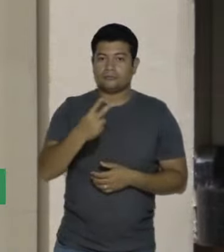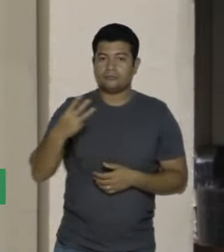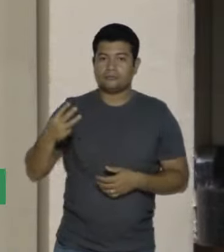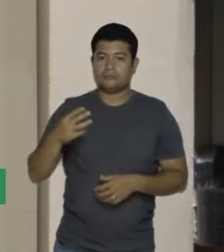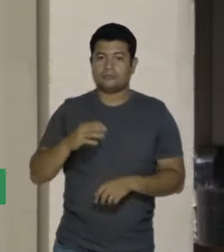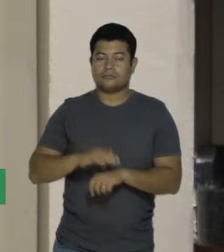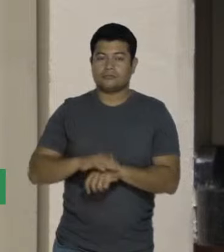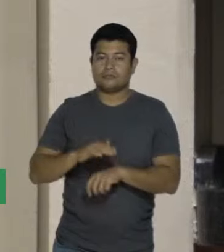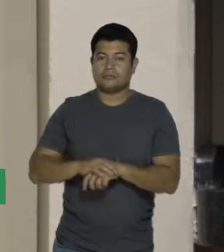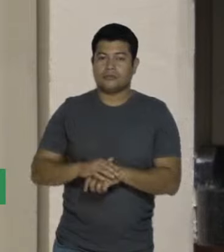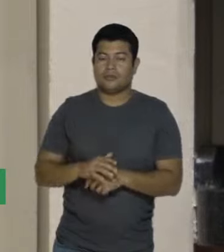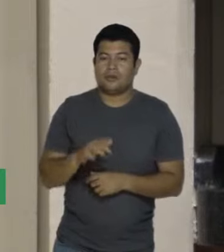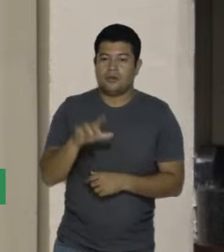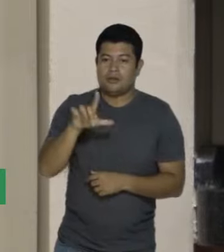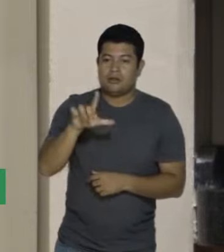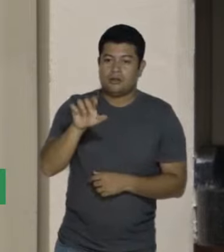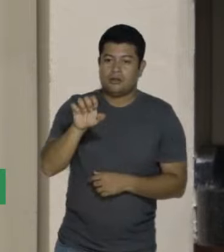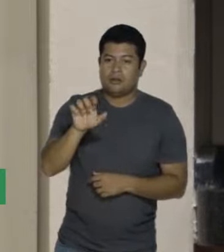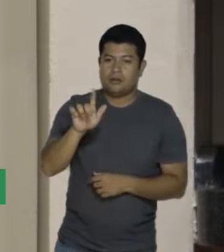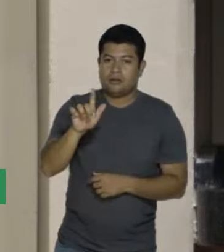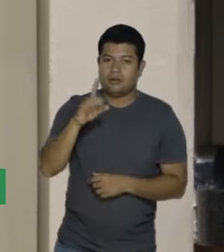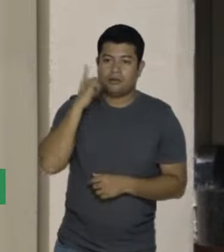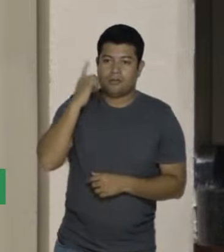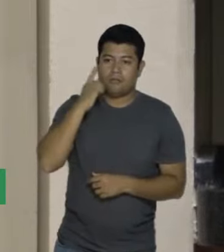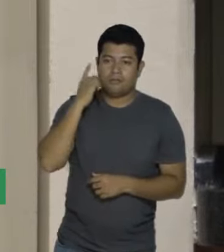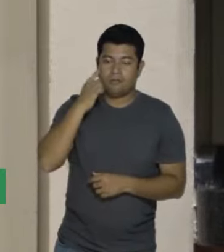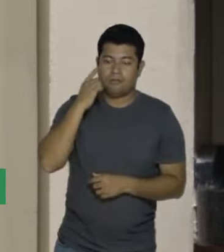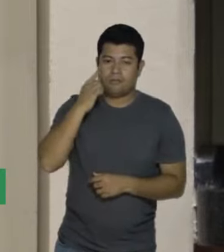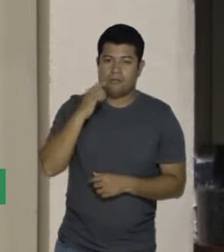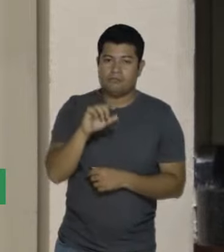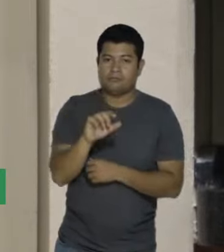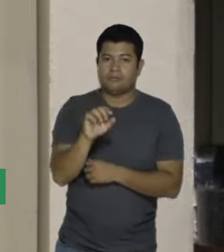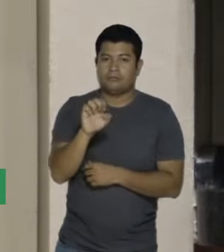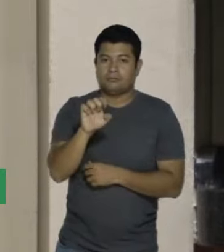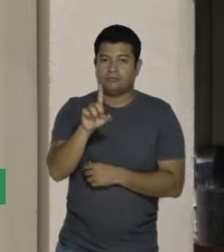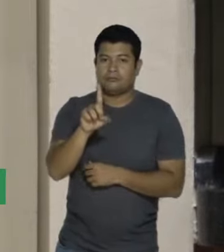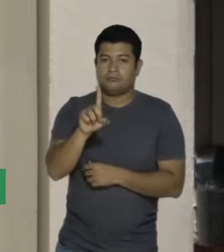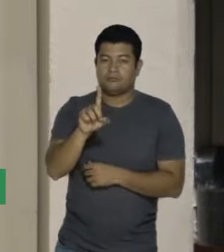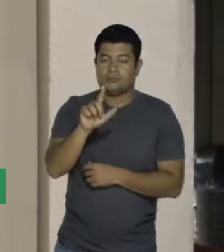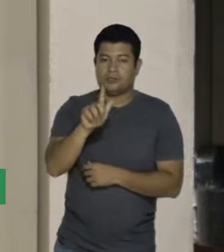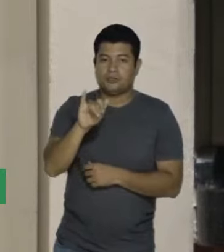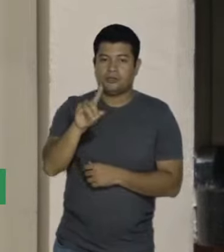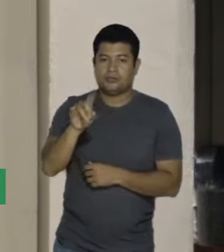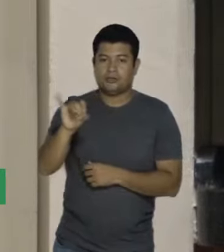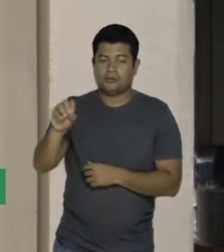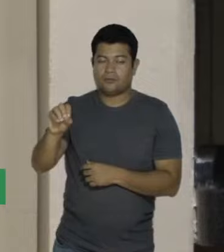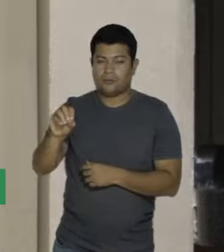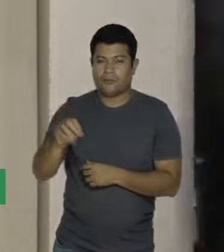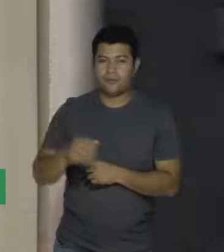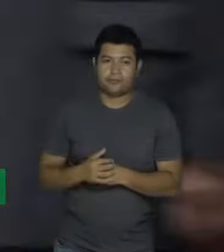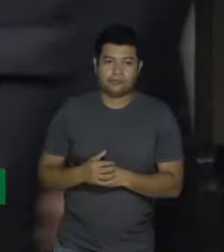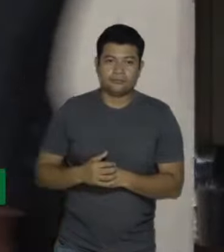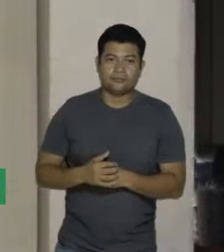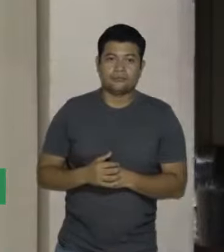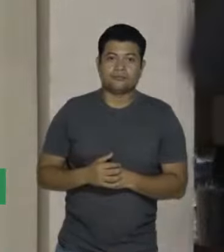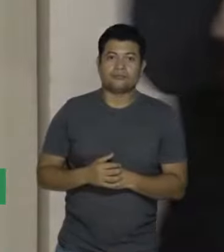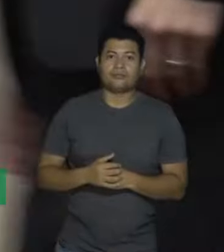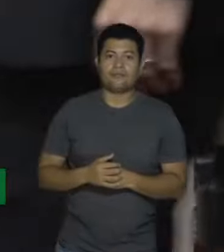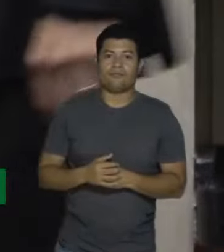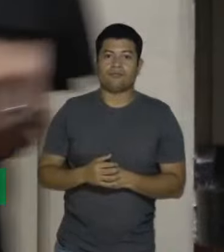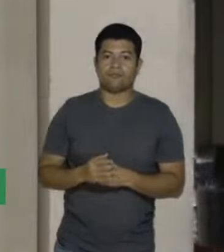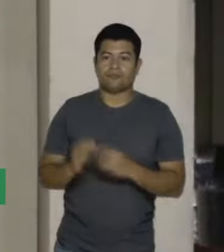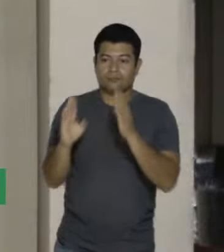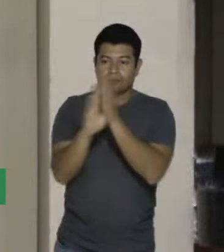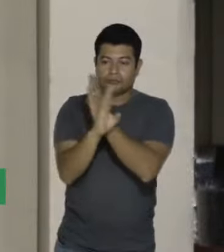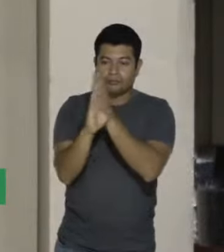Deputado delegado Egídio manifestando aplausos ao delegado Regional Fernando de fáveri pelo feito da divisão de investigação